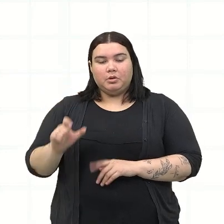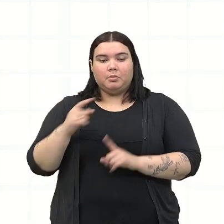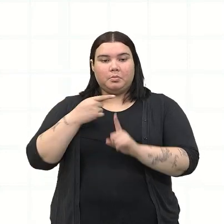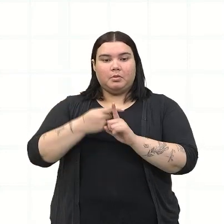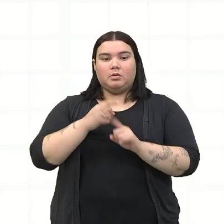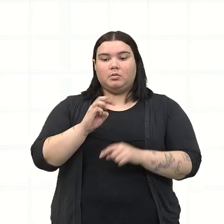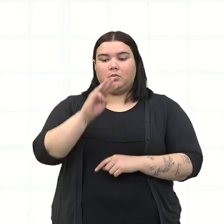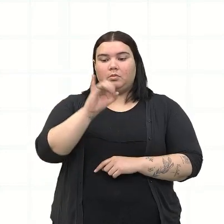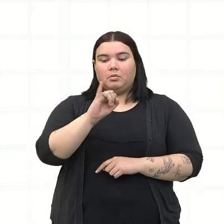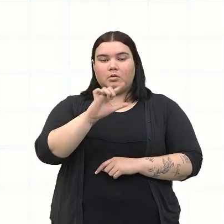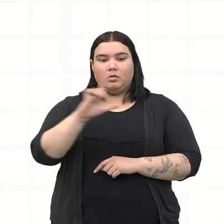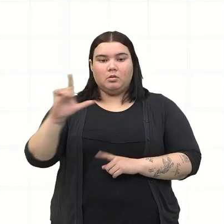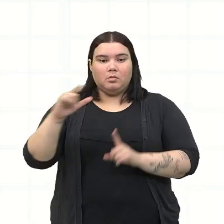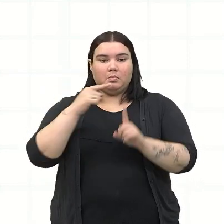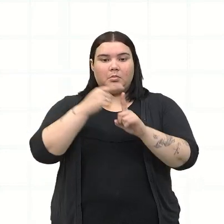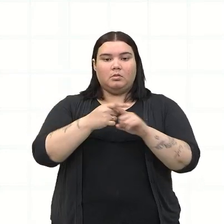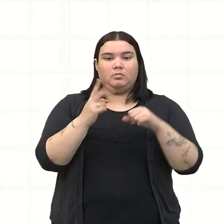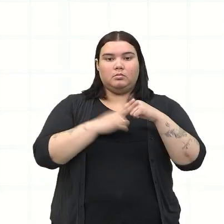e o cloned.